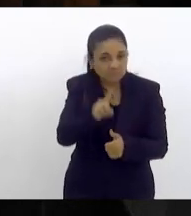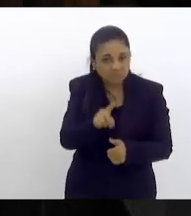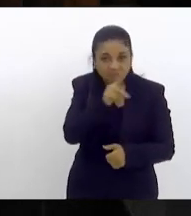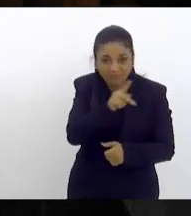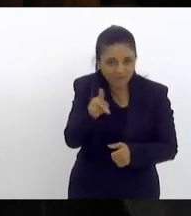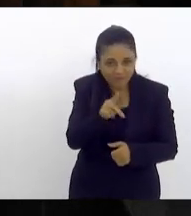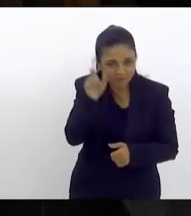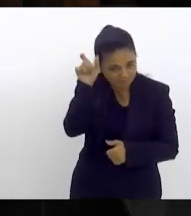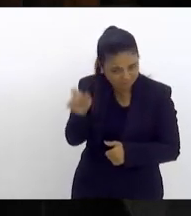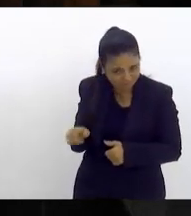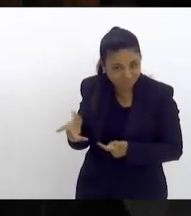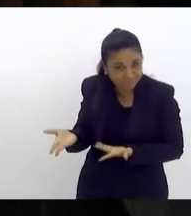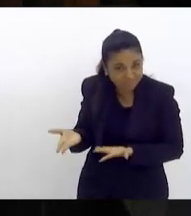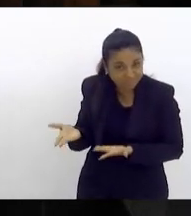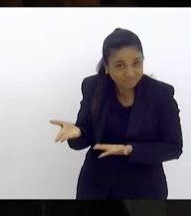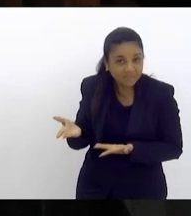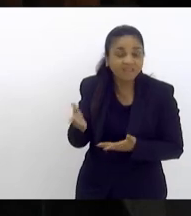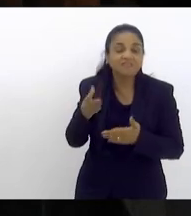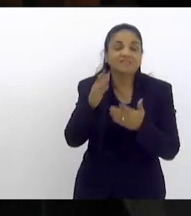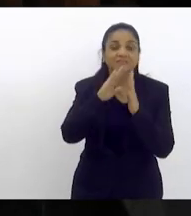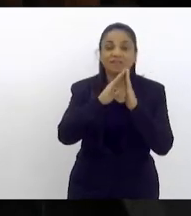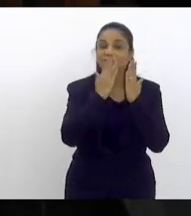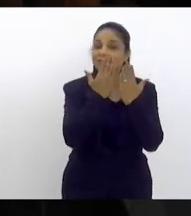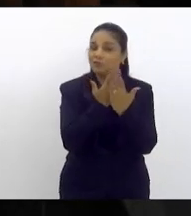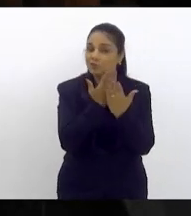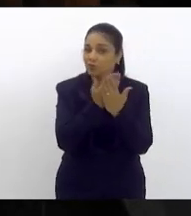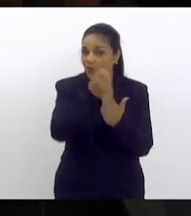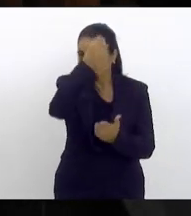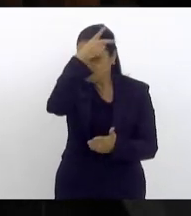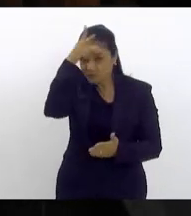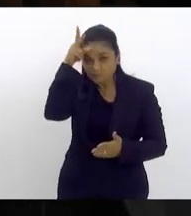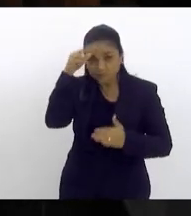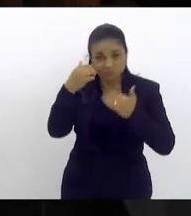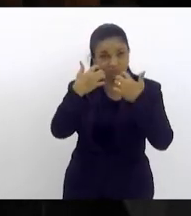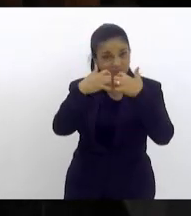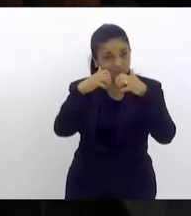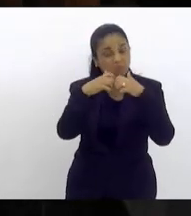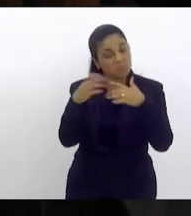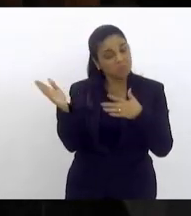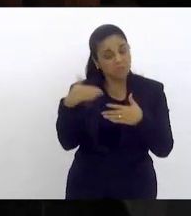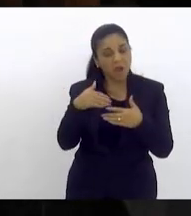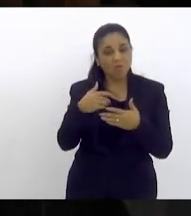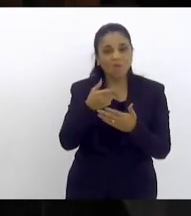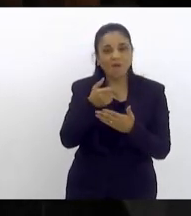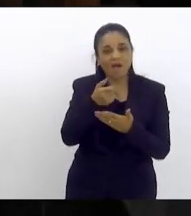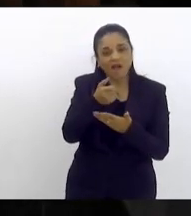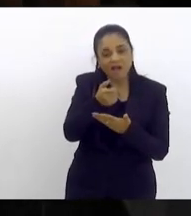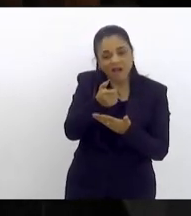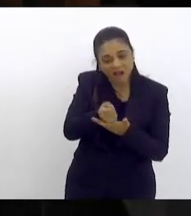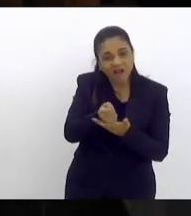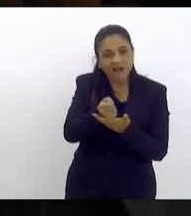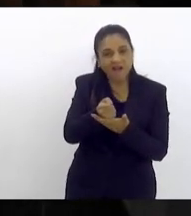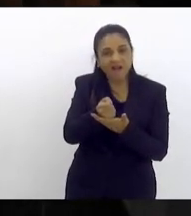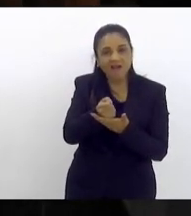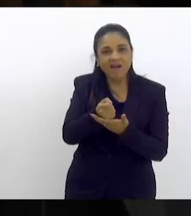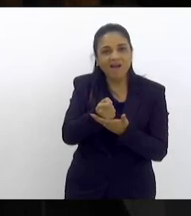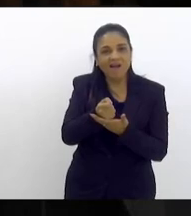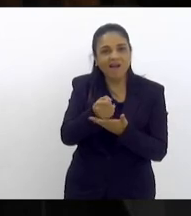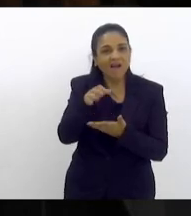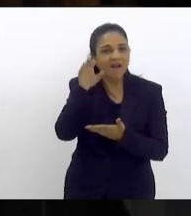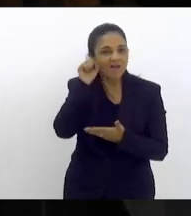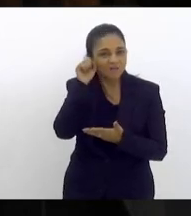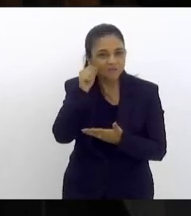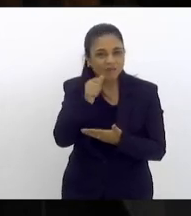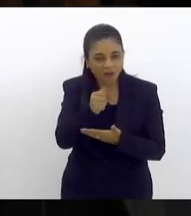das escolas municipais de Petrópolis Mas se quiser eu trago o áudio eu trago o áudio para cá elas procurando vossa excelência enfim